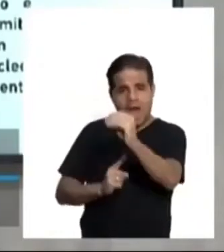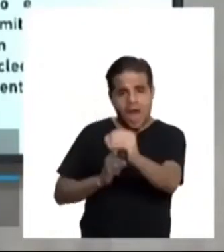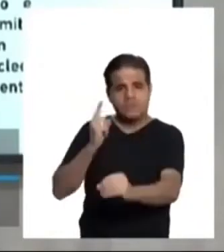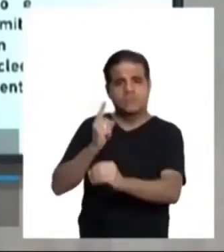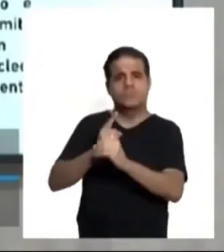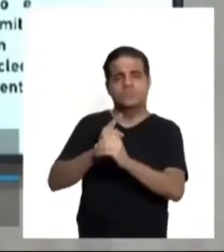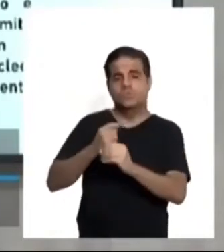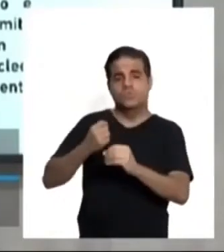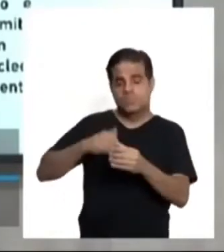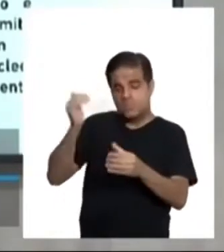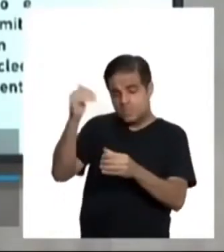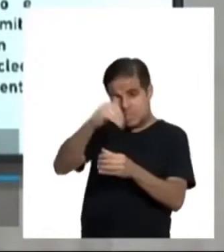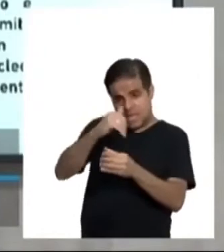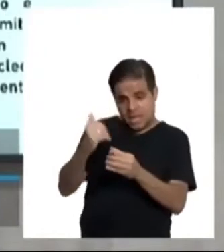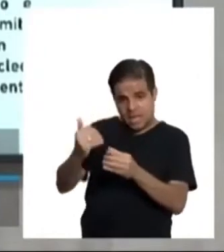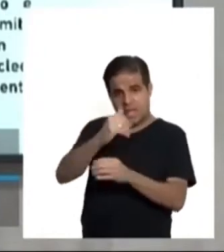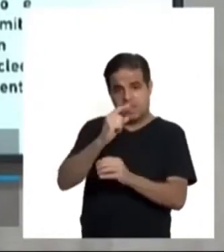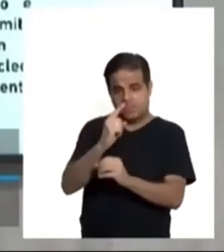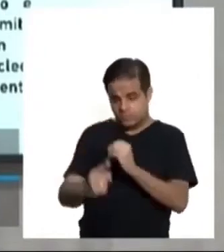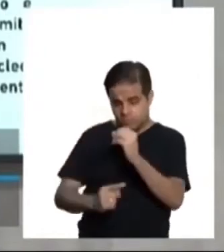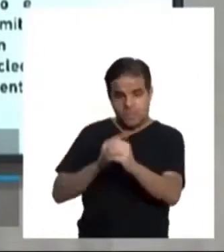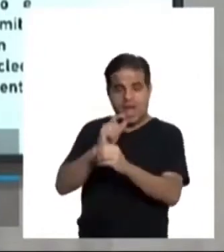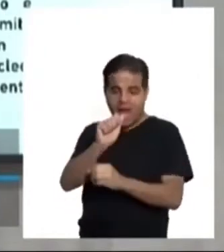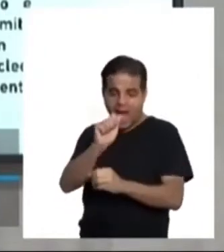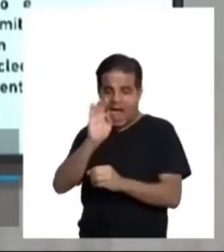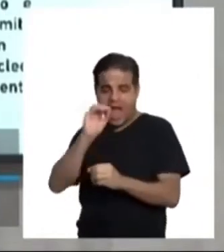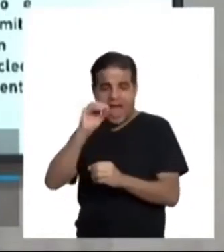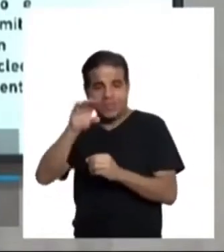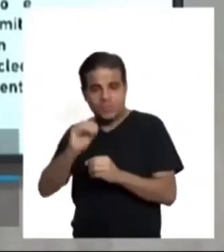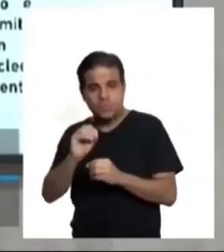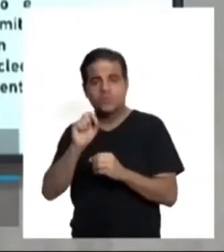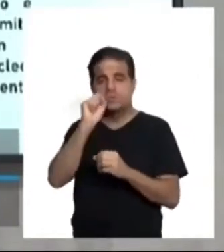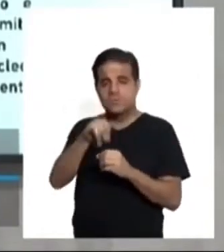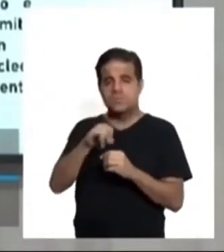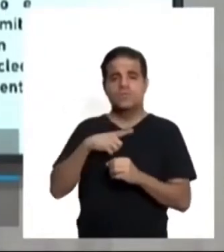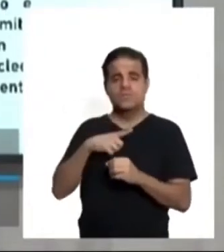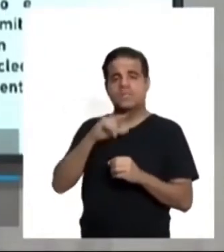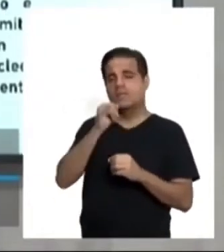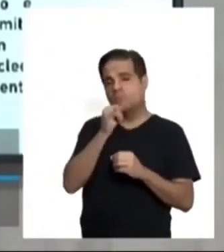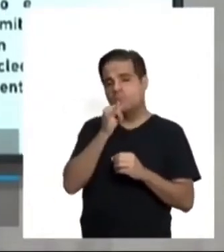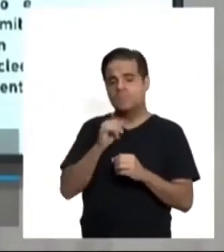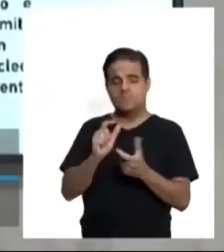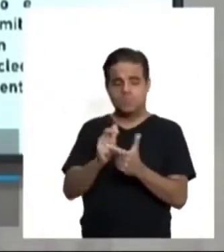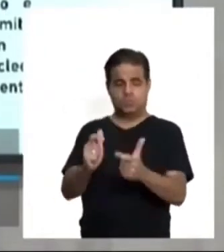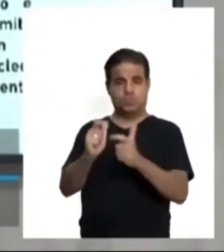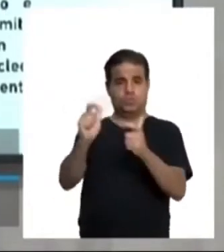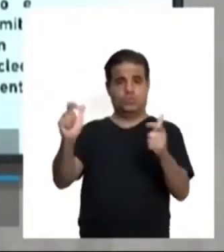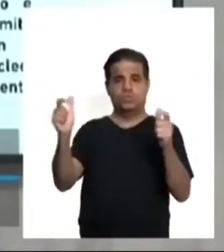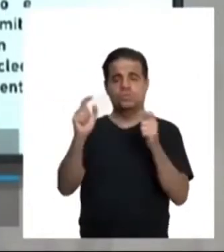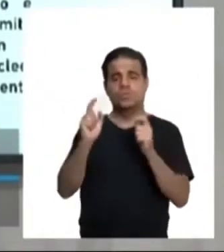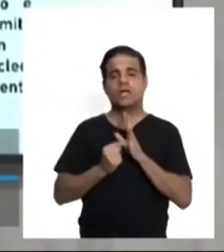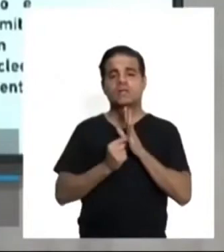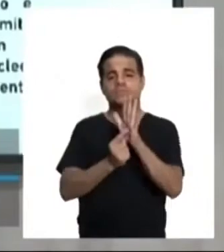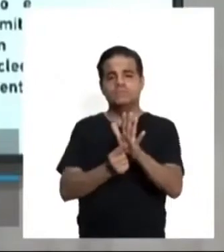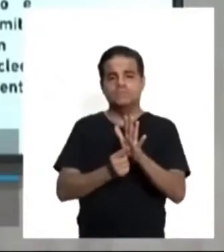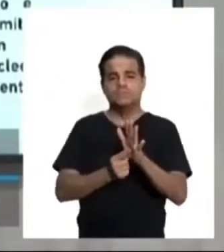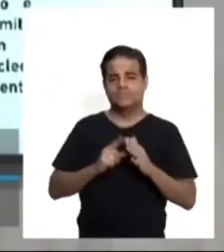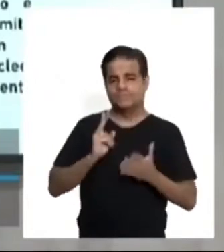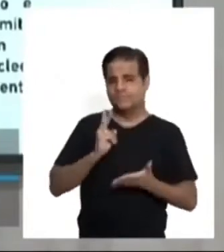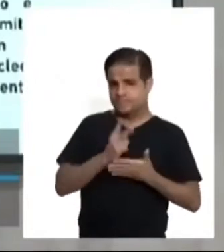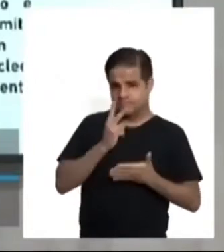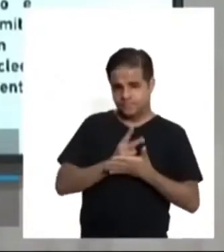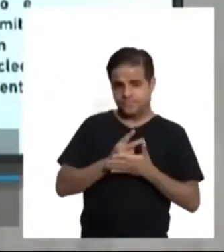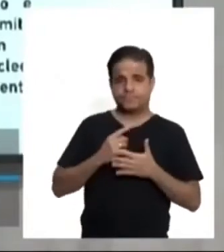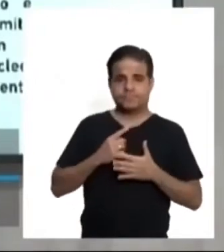partículas que estão dentro do núcleo. Certo? Então, quando você tiver uma estrutura que apresenta